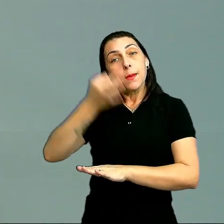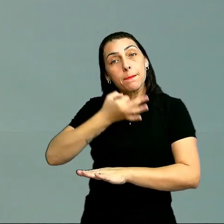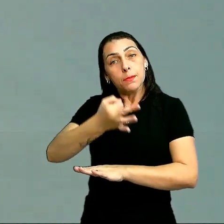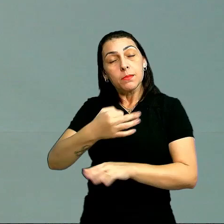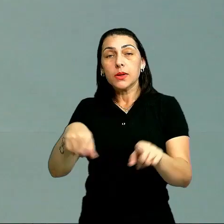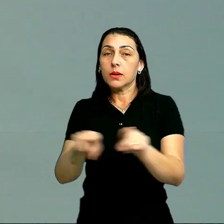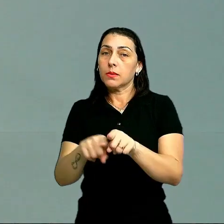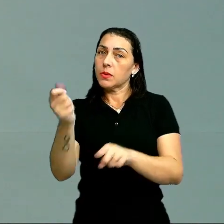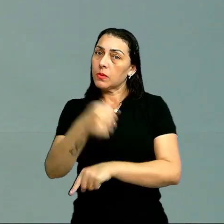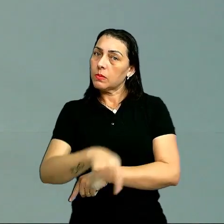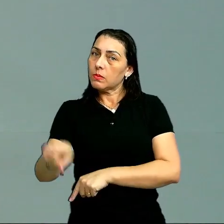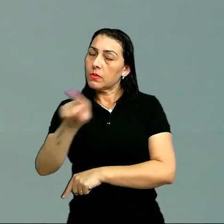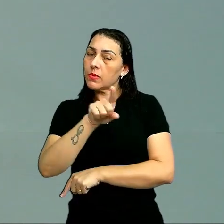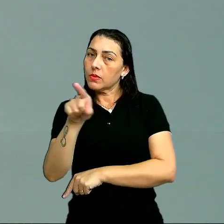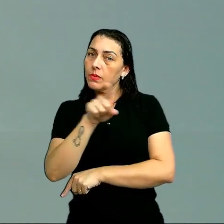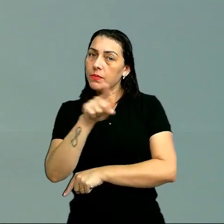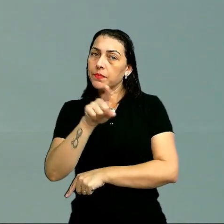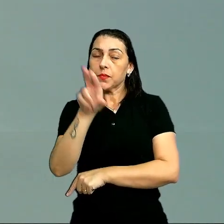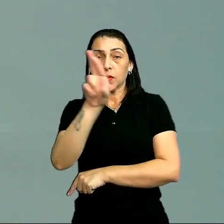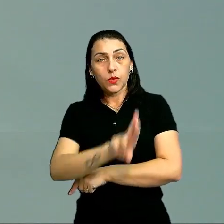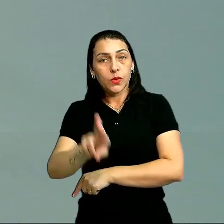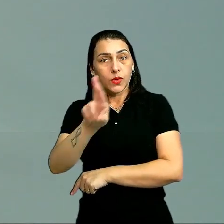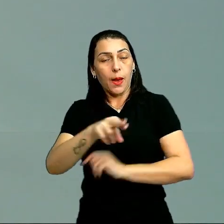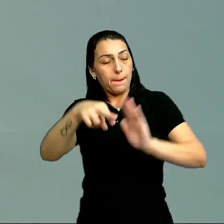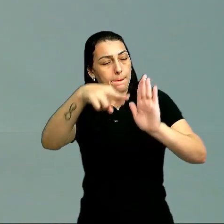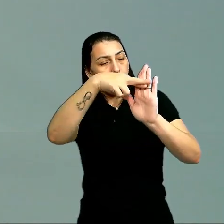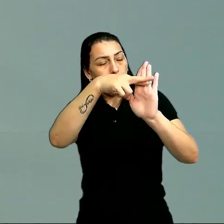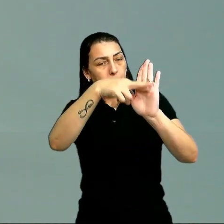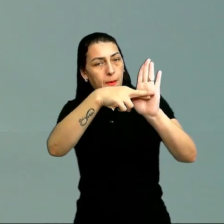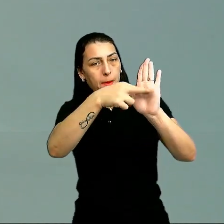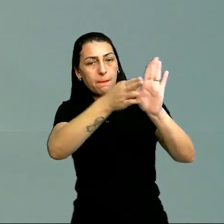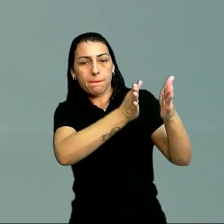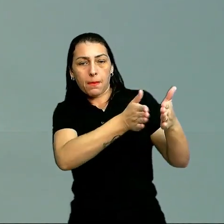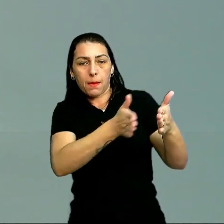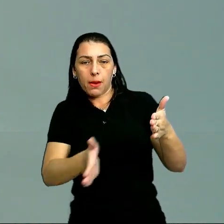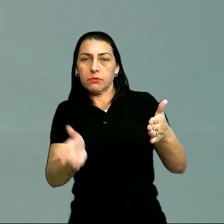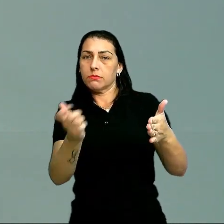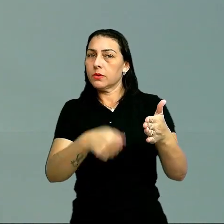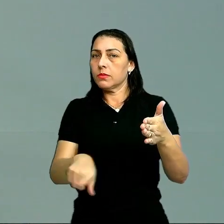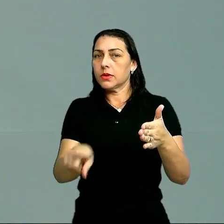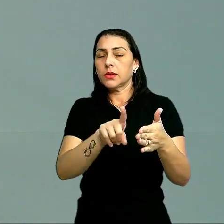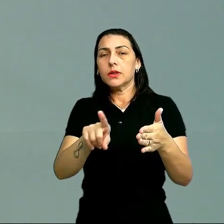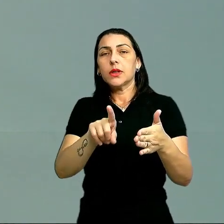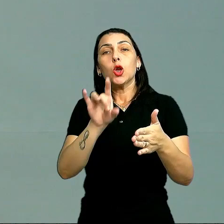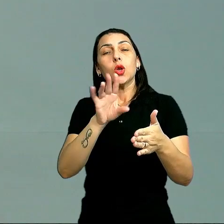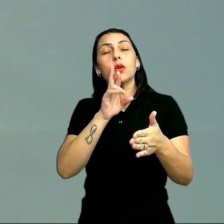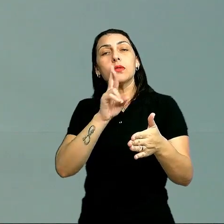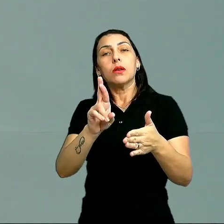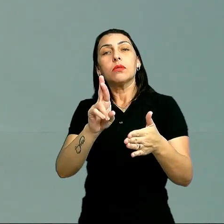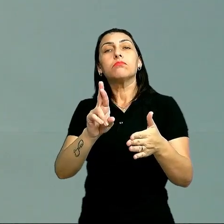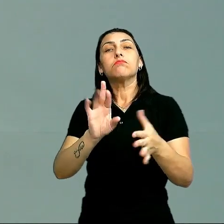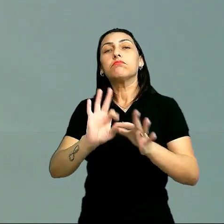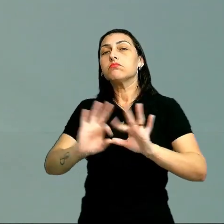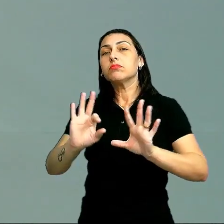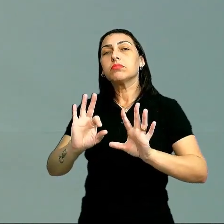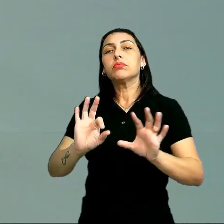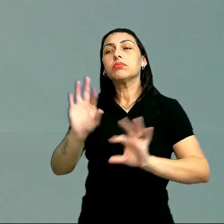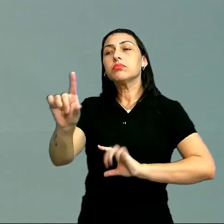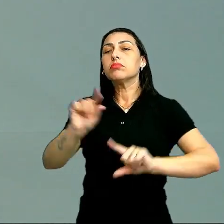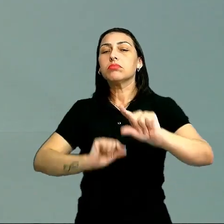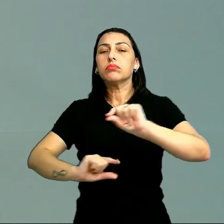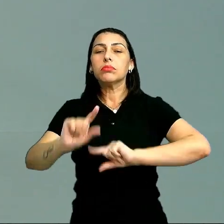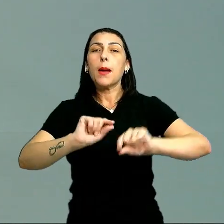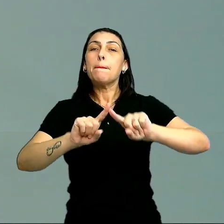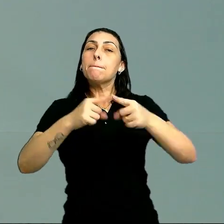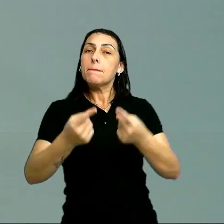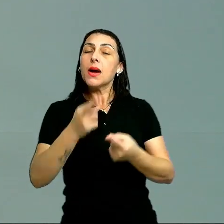vista. Não preciso utilizar uma sequência. Eu posso responder de forma aleatória, desde